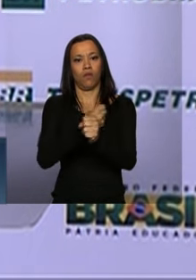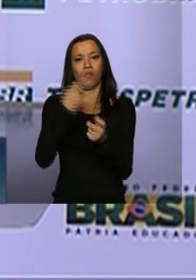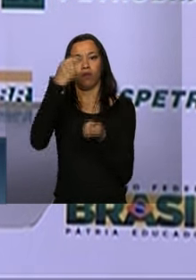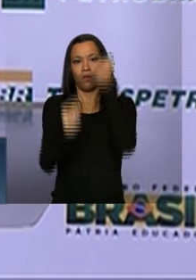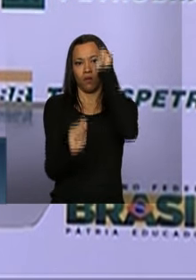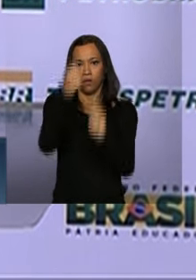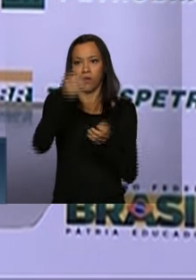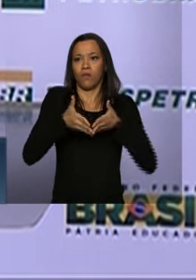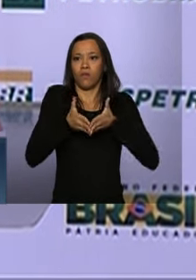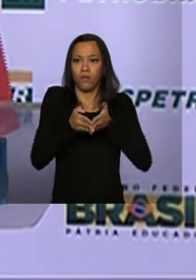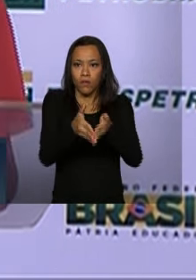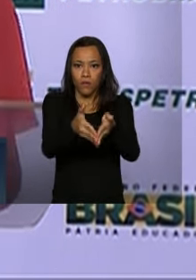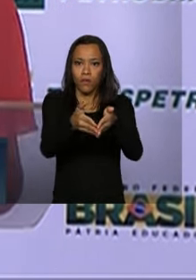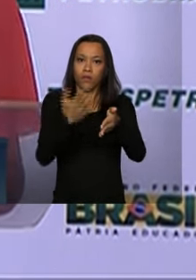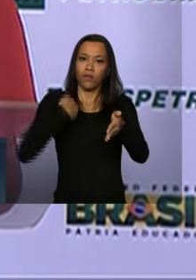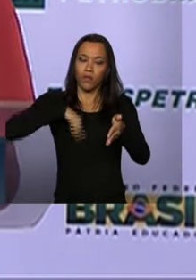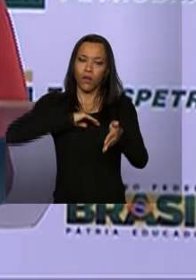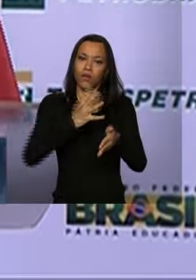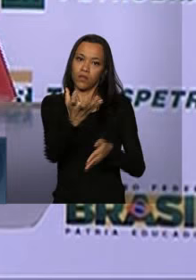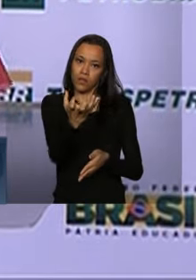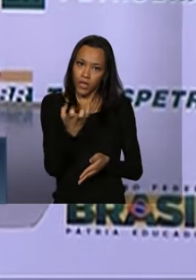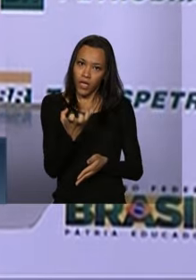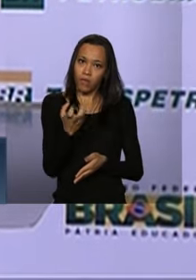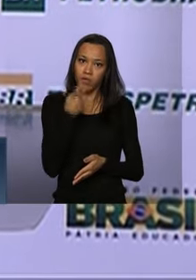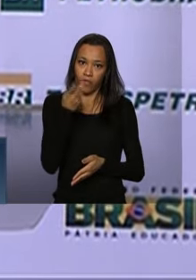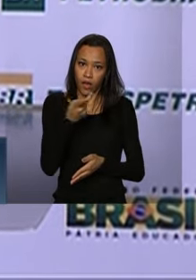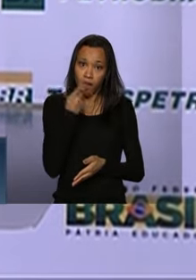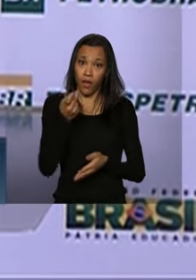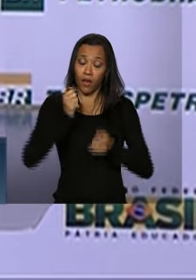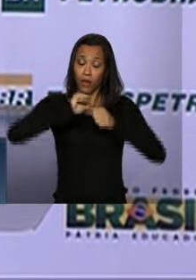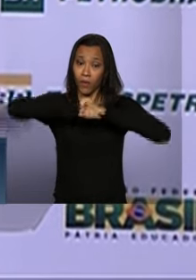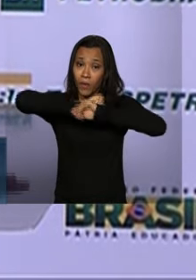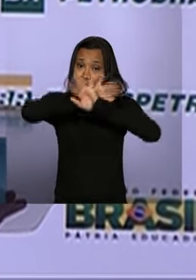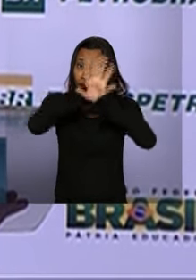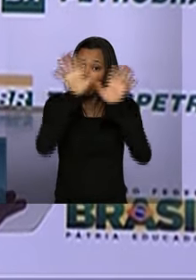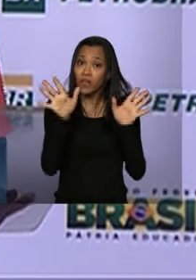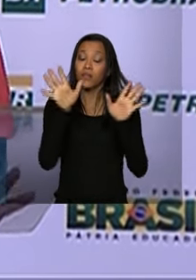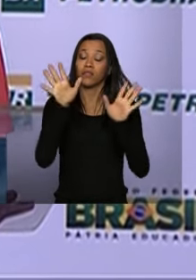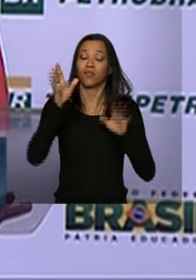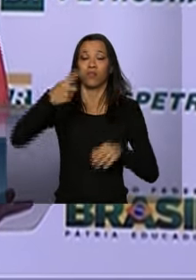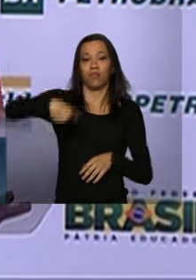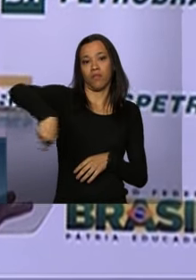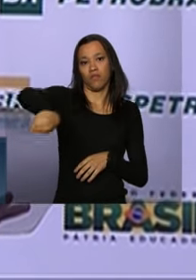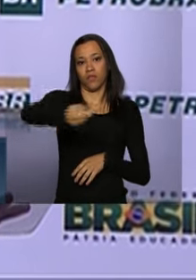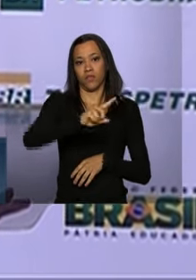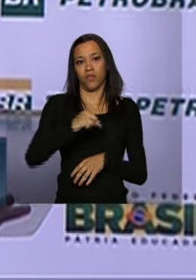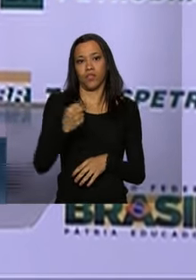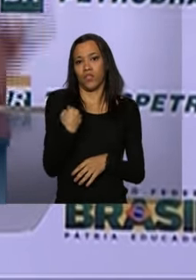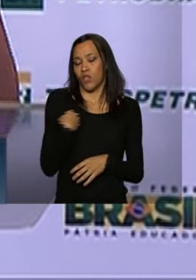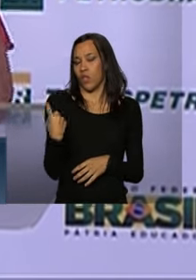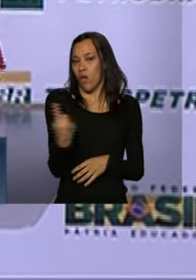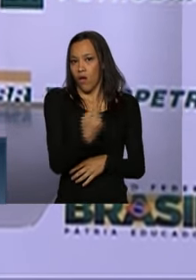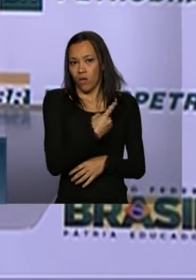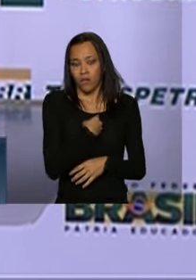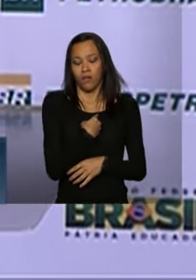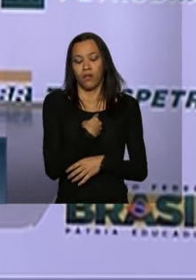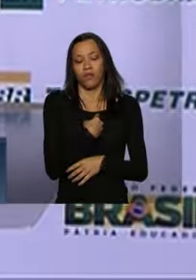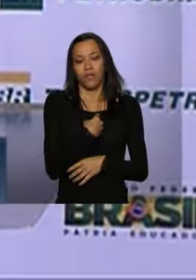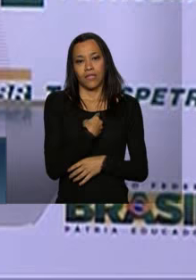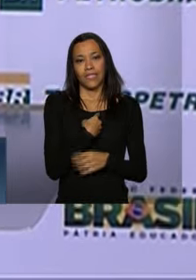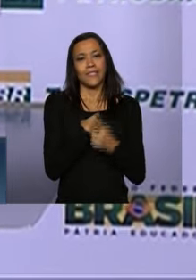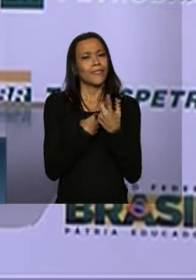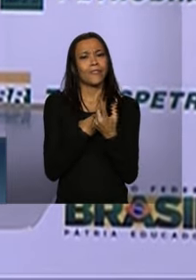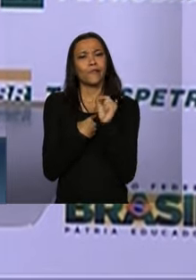Nós, eu quero dizer com toda clareza para vocês, nós que adotamos